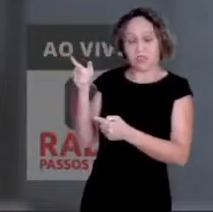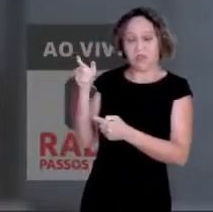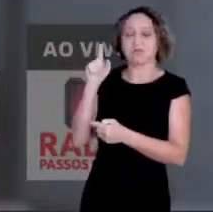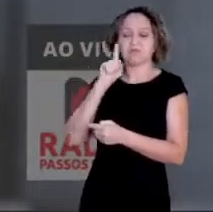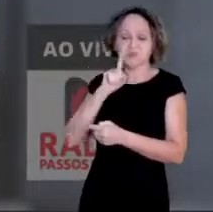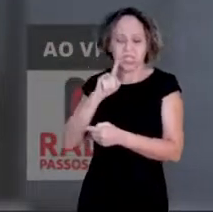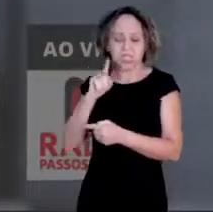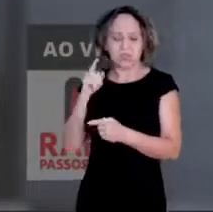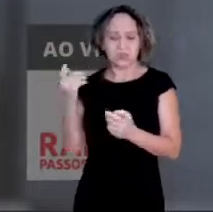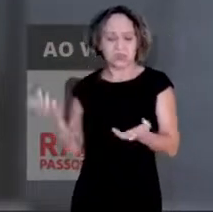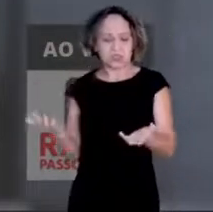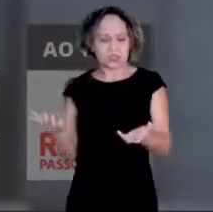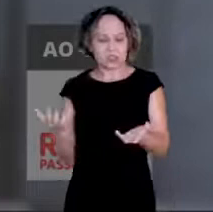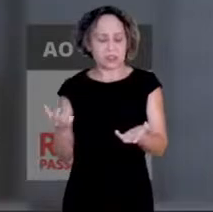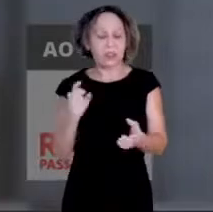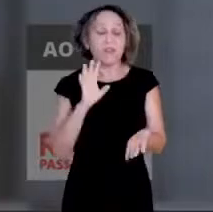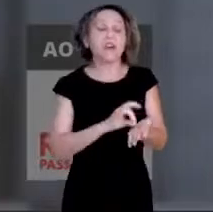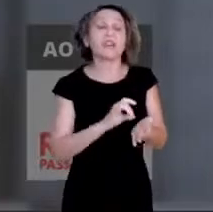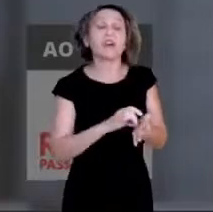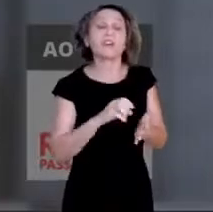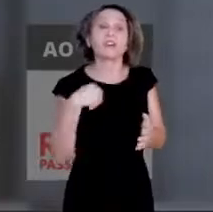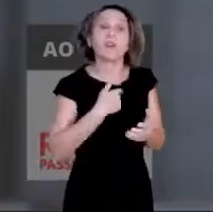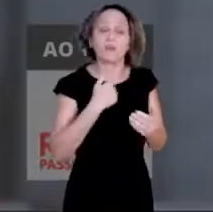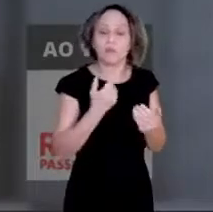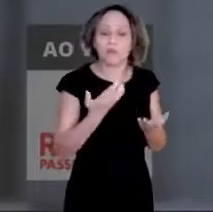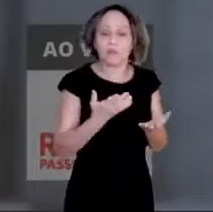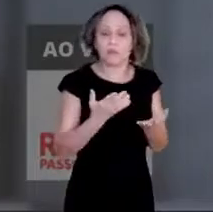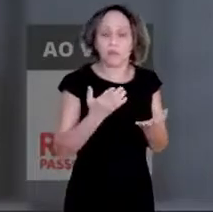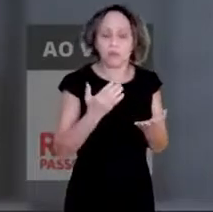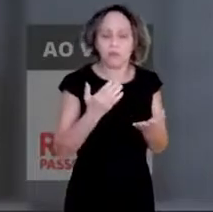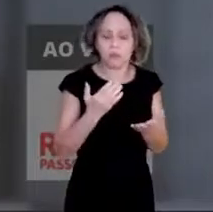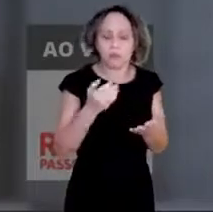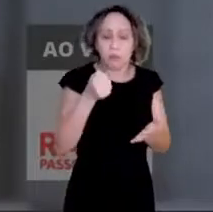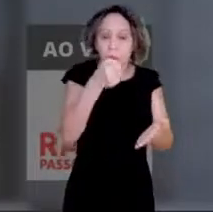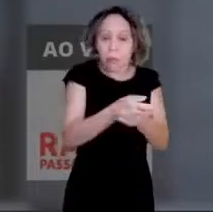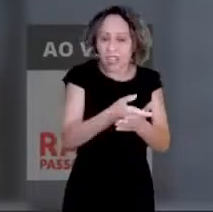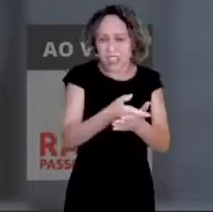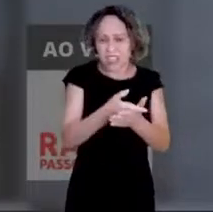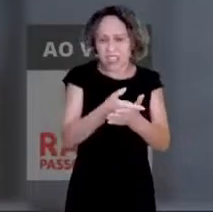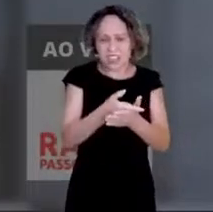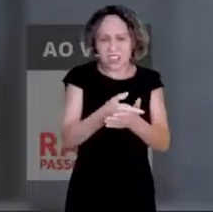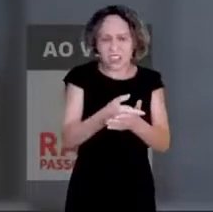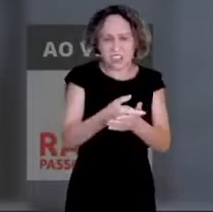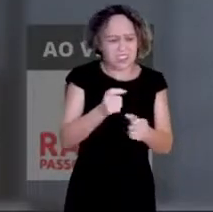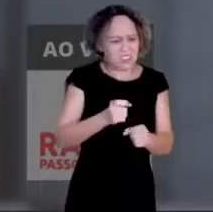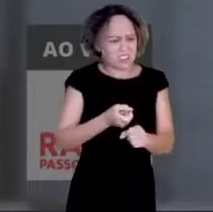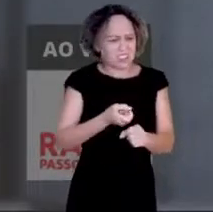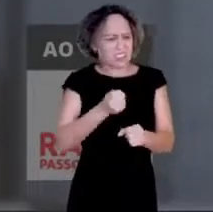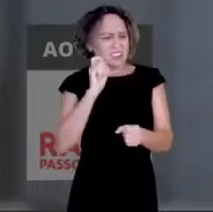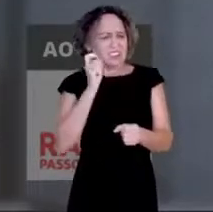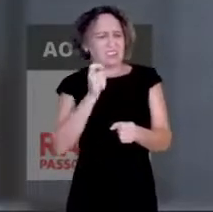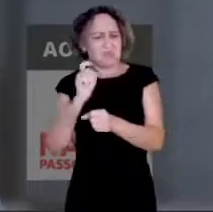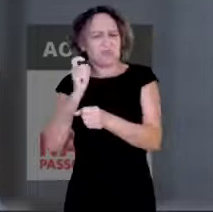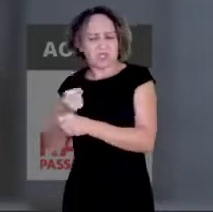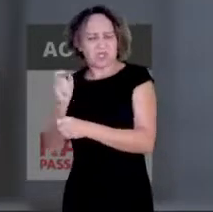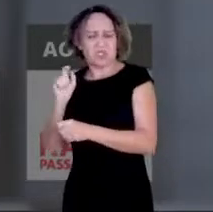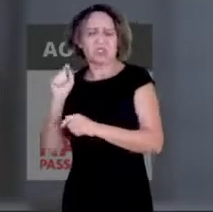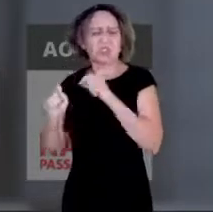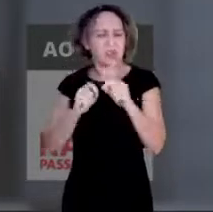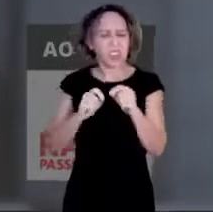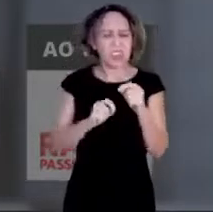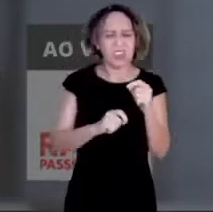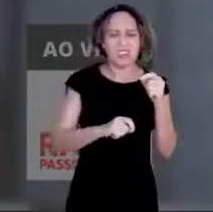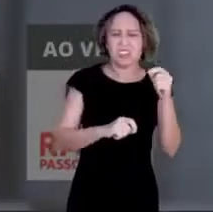responsável de financiar educação, ciência, tecnologia e saúde, e, na verdade, um outro fundo para a